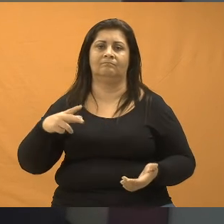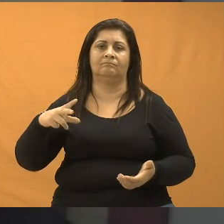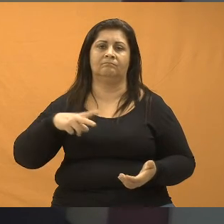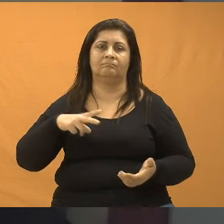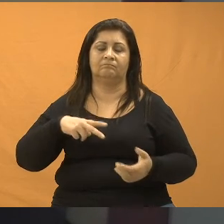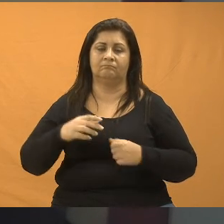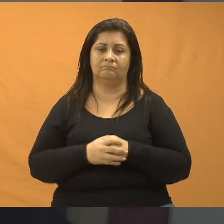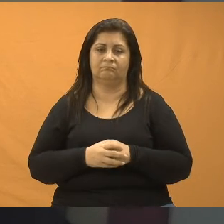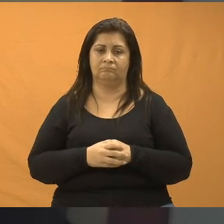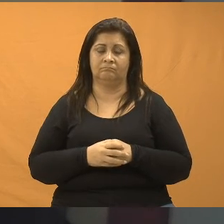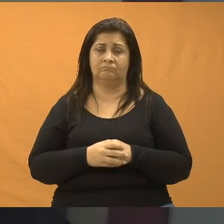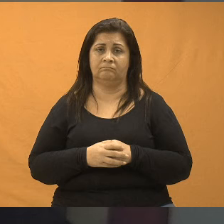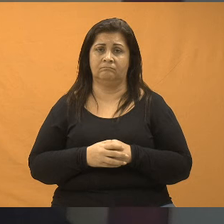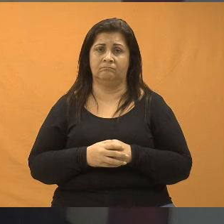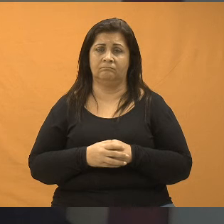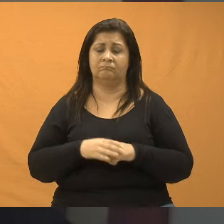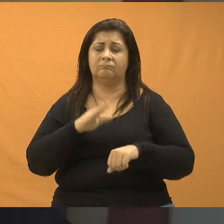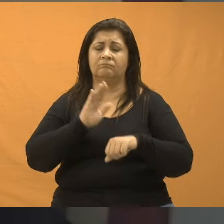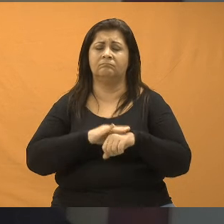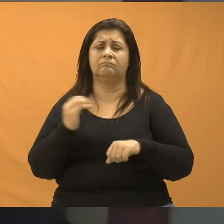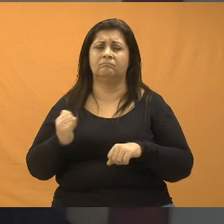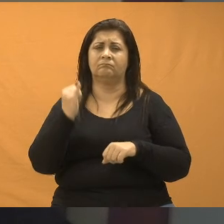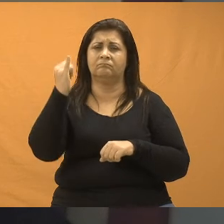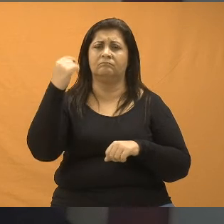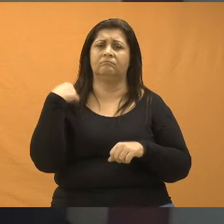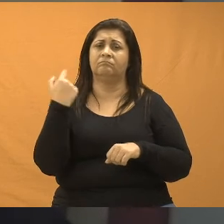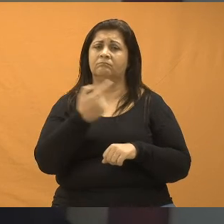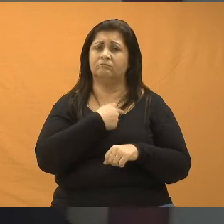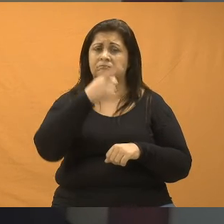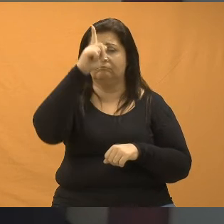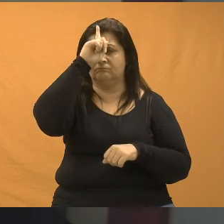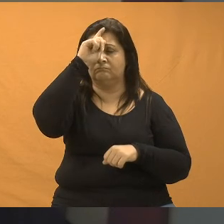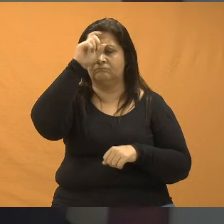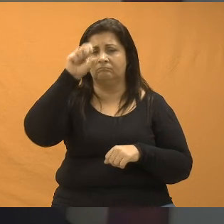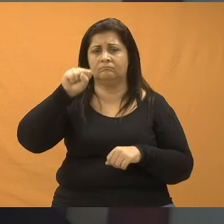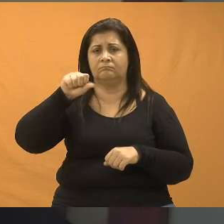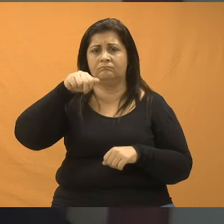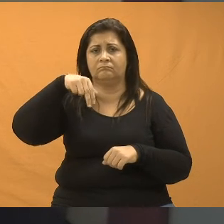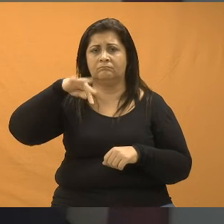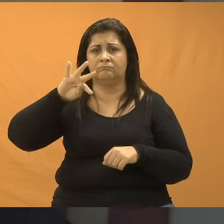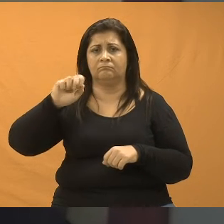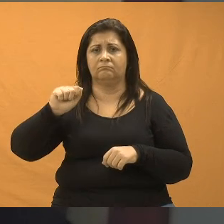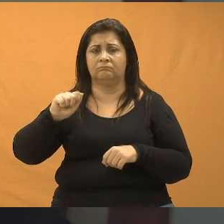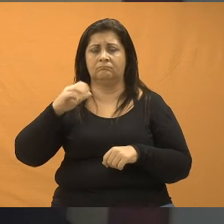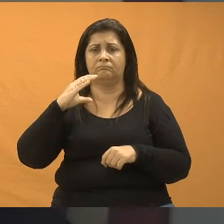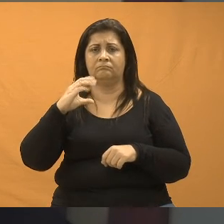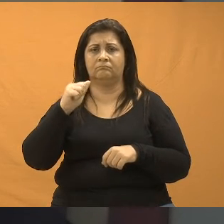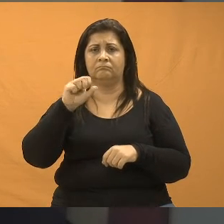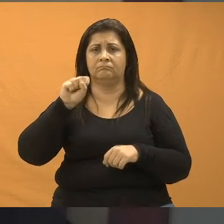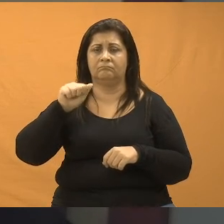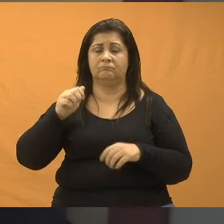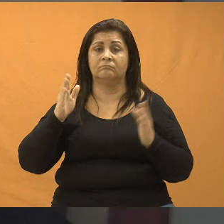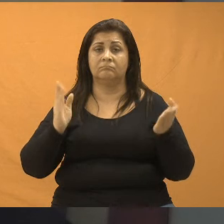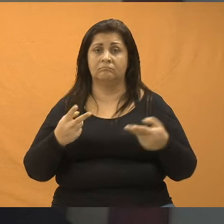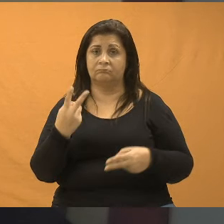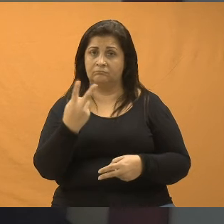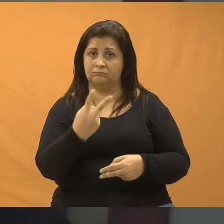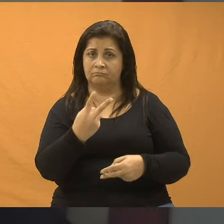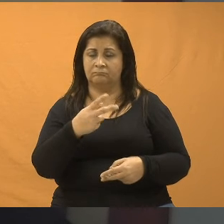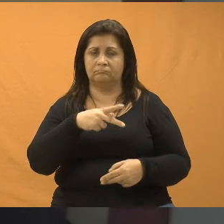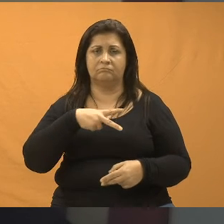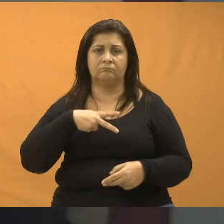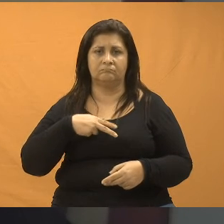é o que nós temos de mais importante no município. Eu já passei por 2 cirurgias na Santa Casa, já